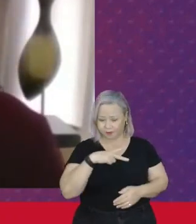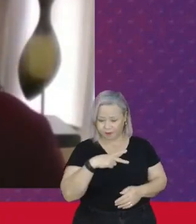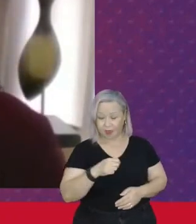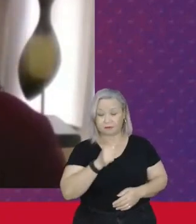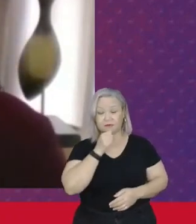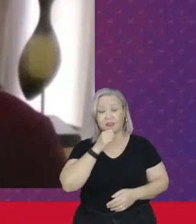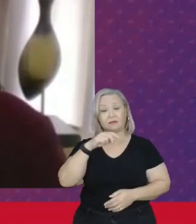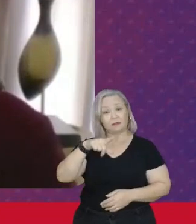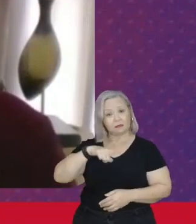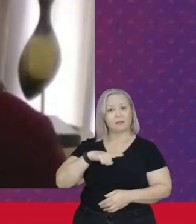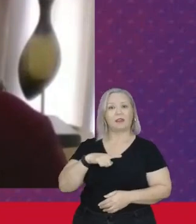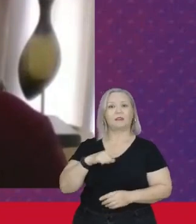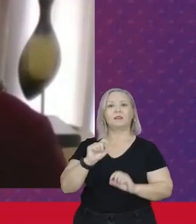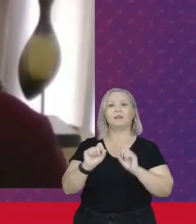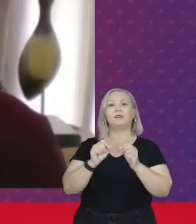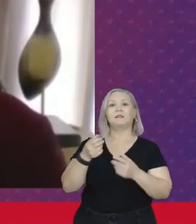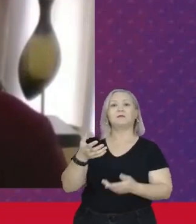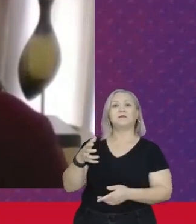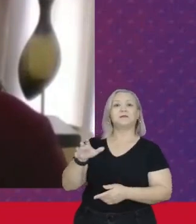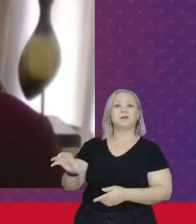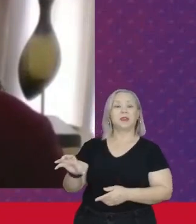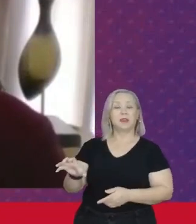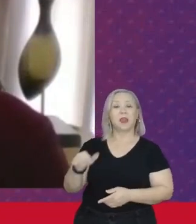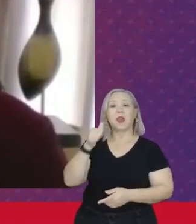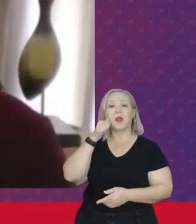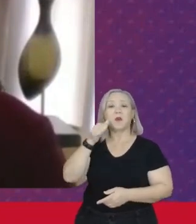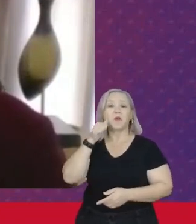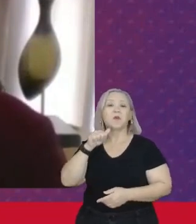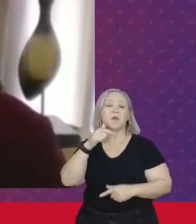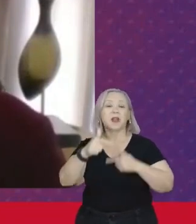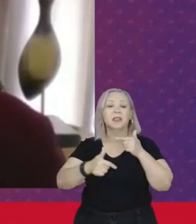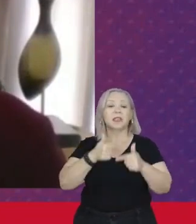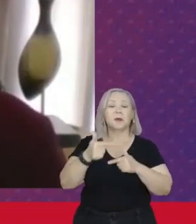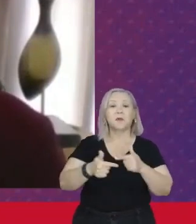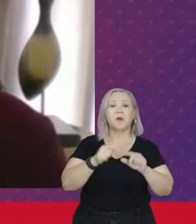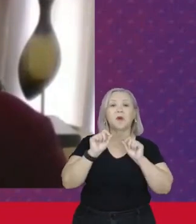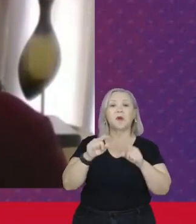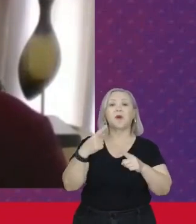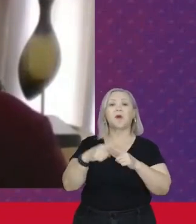há quem não queira mulher trabalhadora por conta da